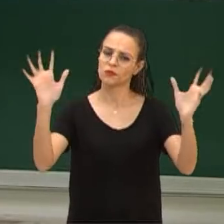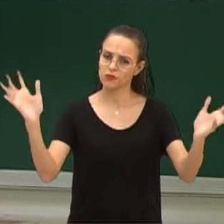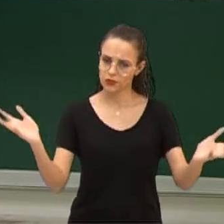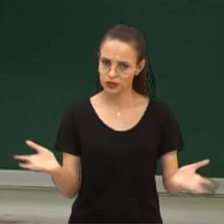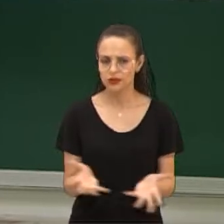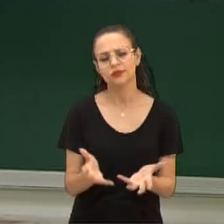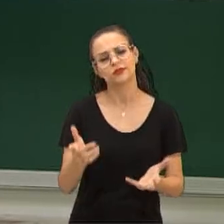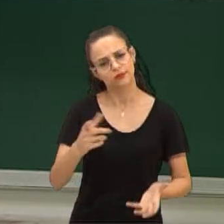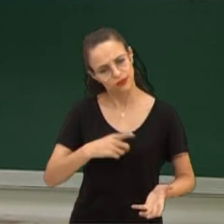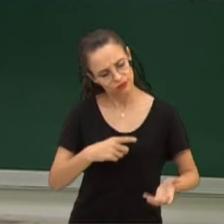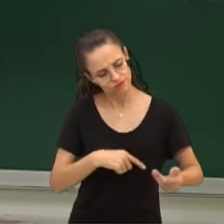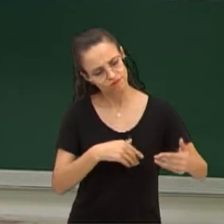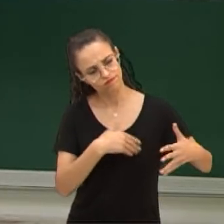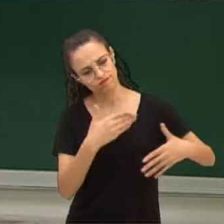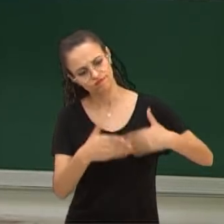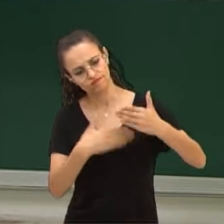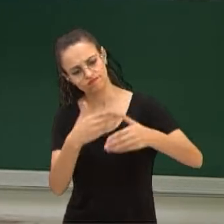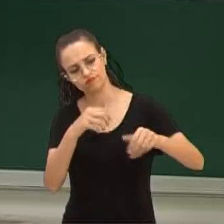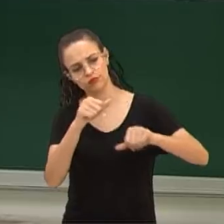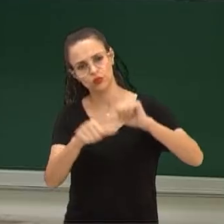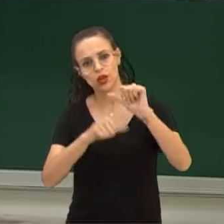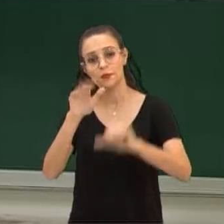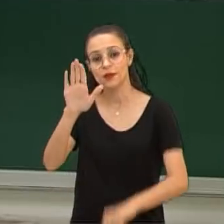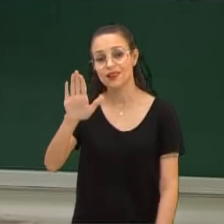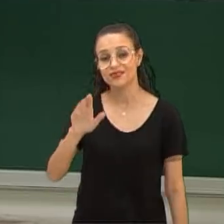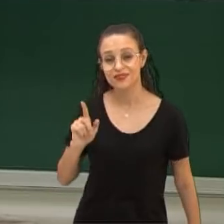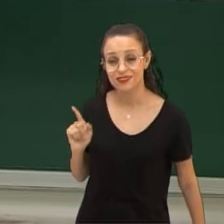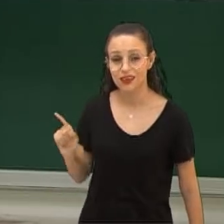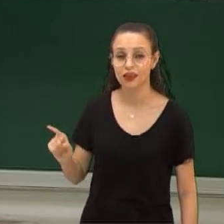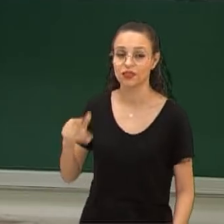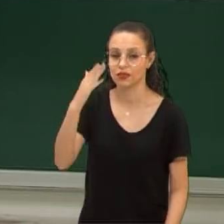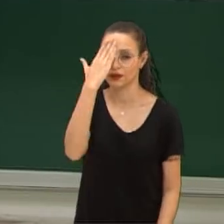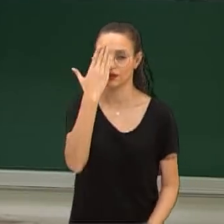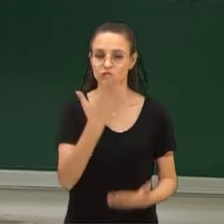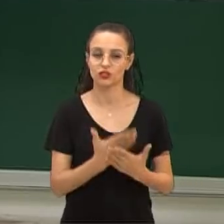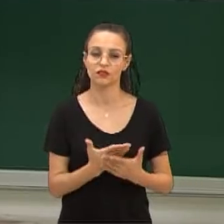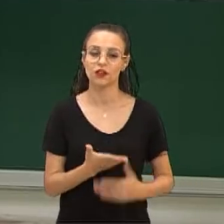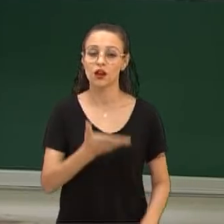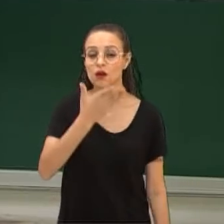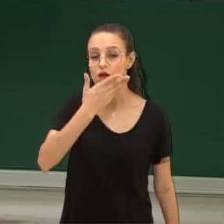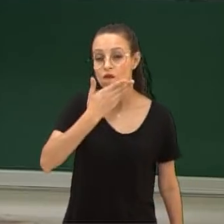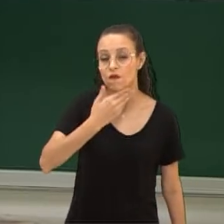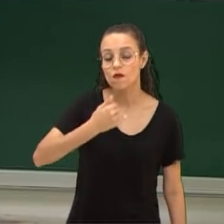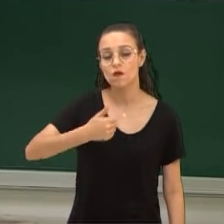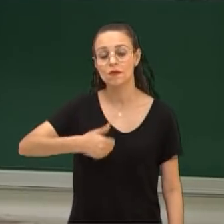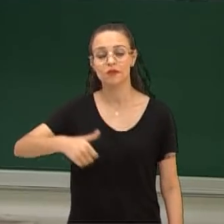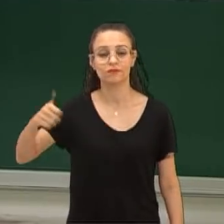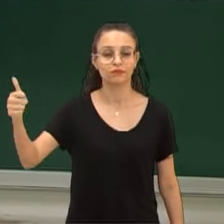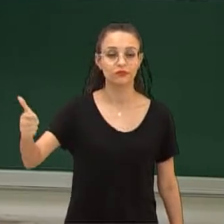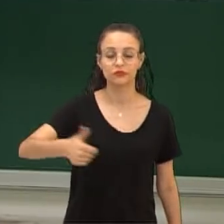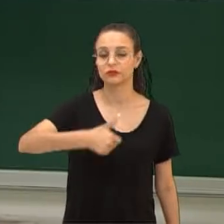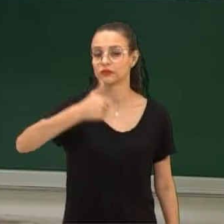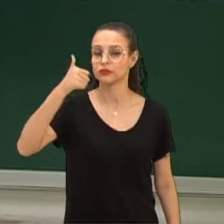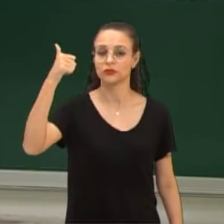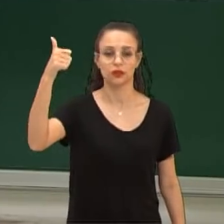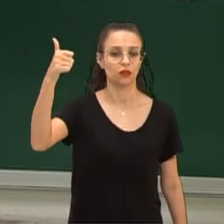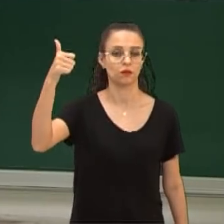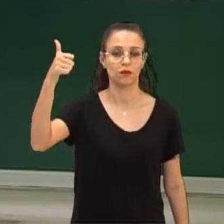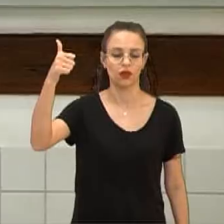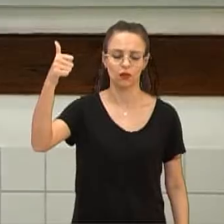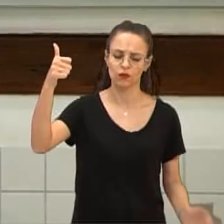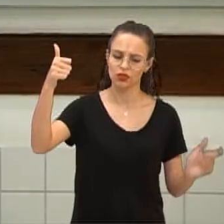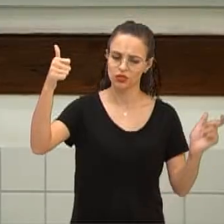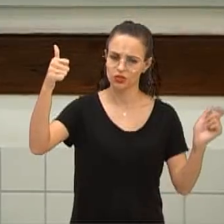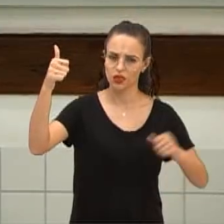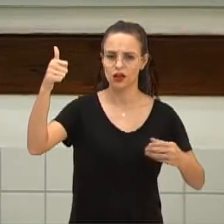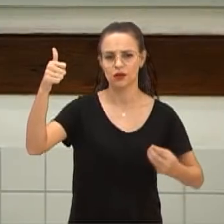por transformações, mas que o homem, segundo Lamarck, seria o ser vivo com maiores condições de